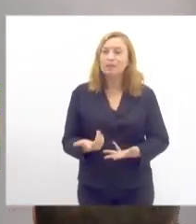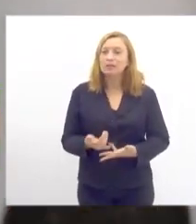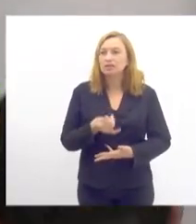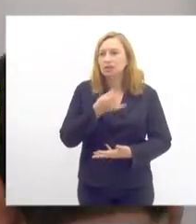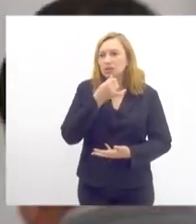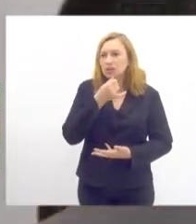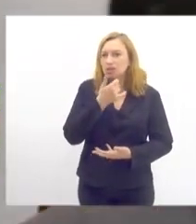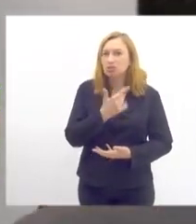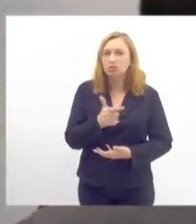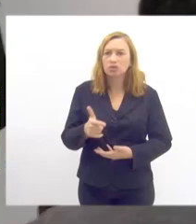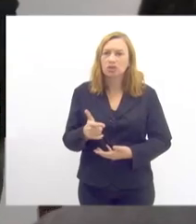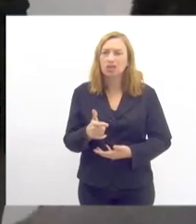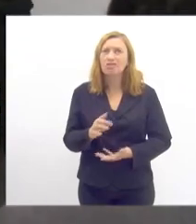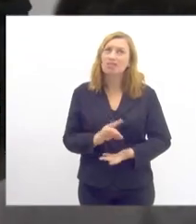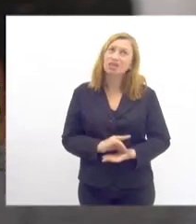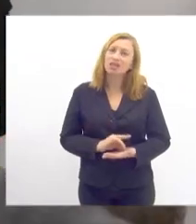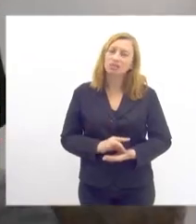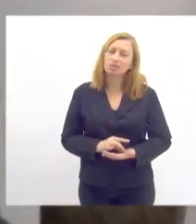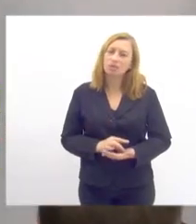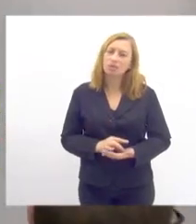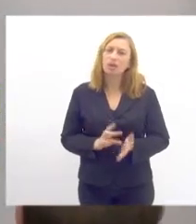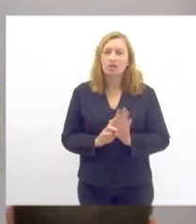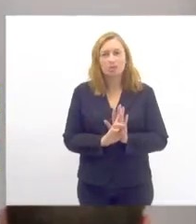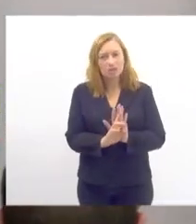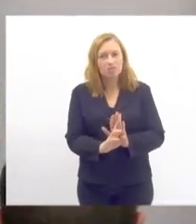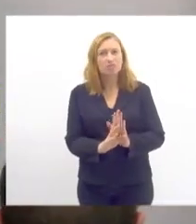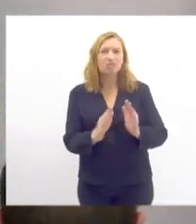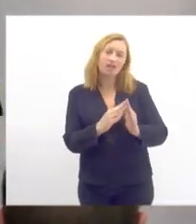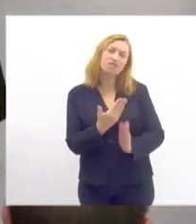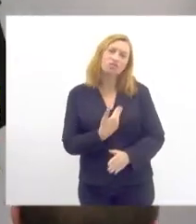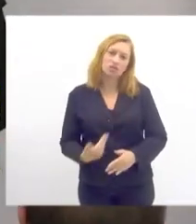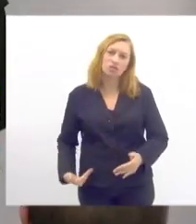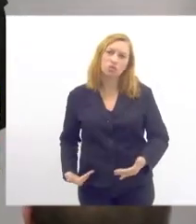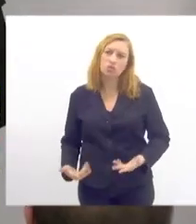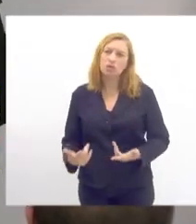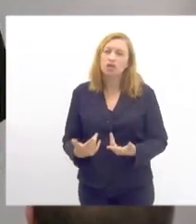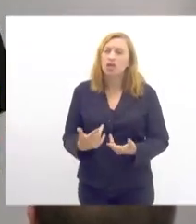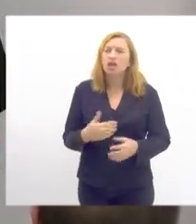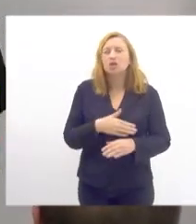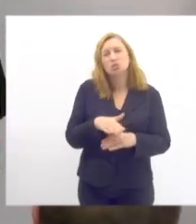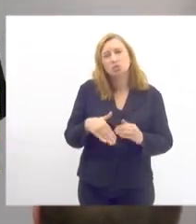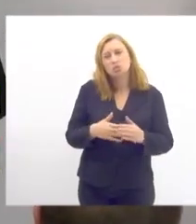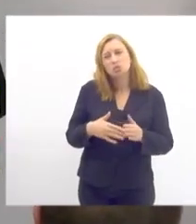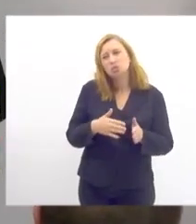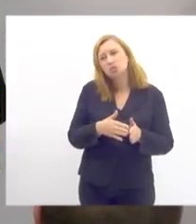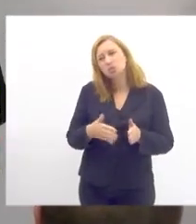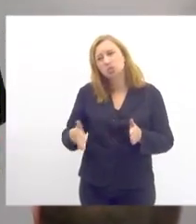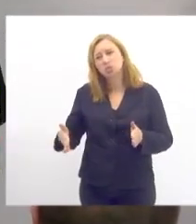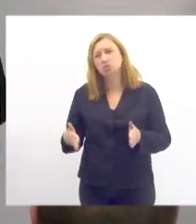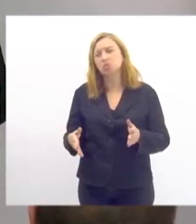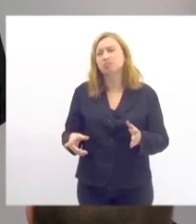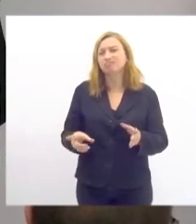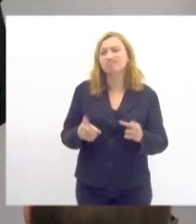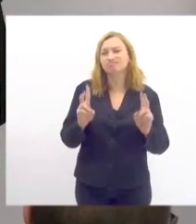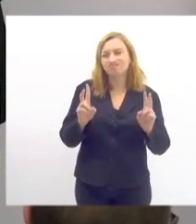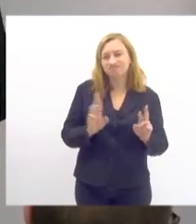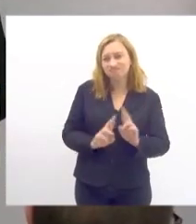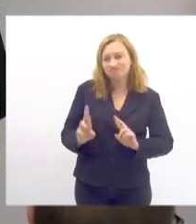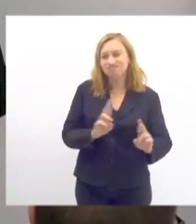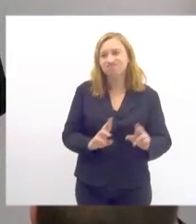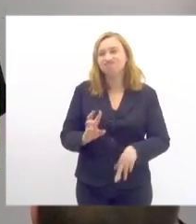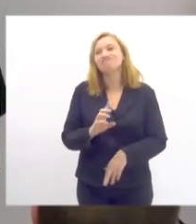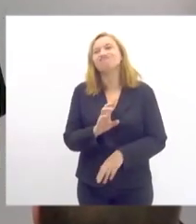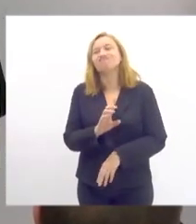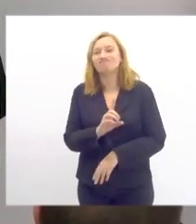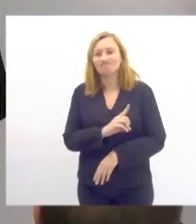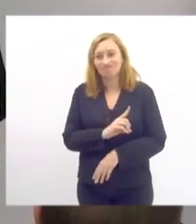ter aqui realmente representante da Casa Civil. Que todos os processos nossos de DETRAN acaba batendo na